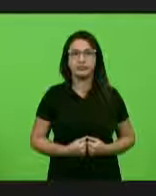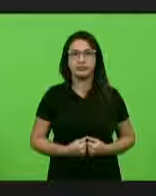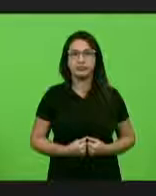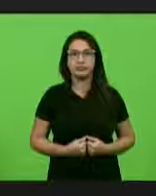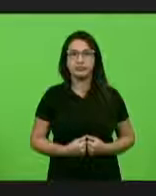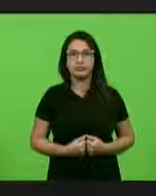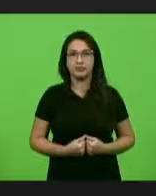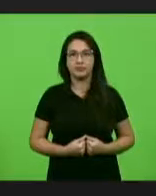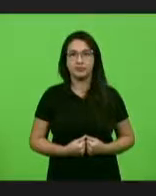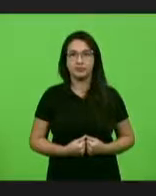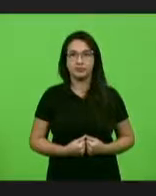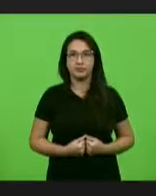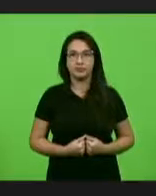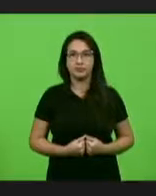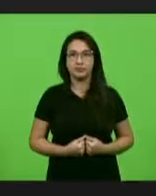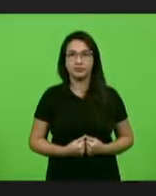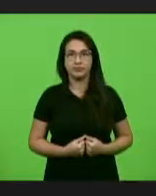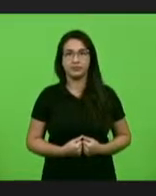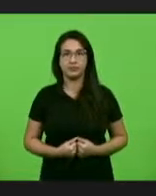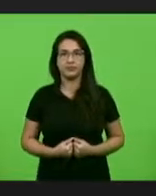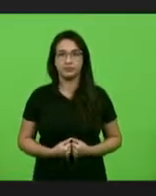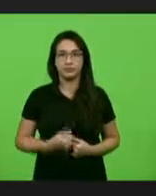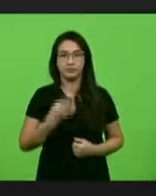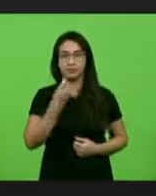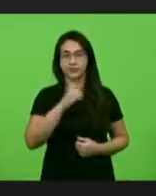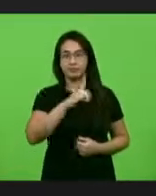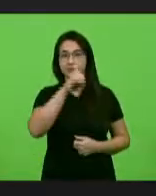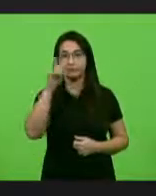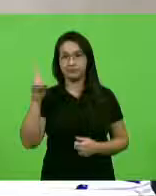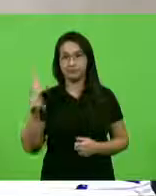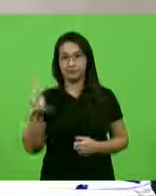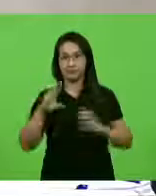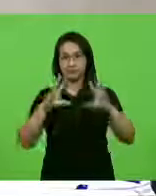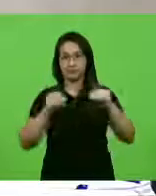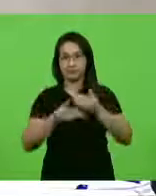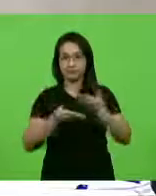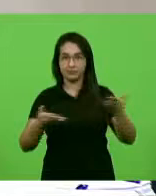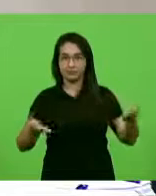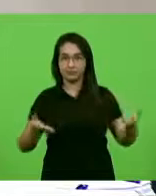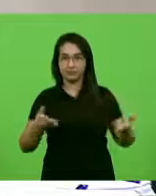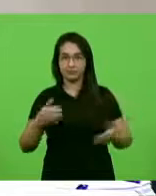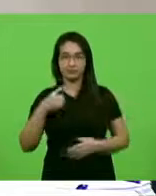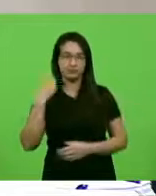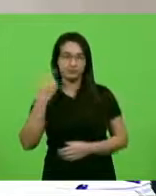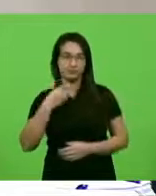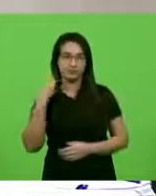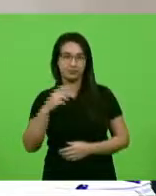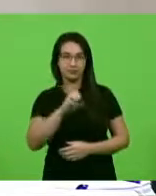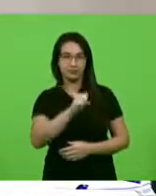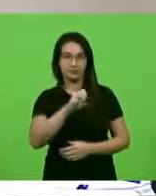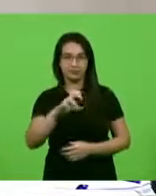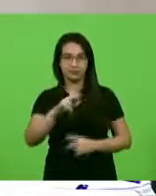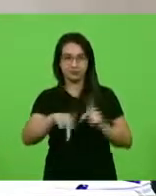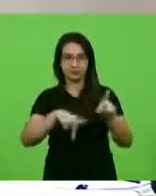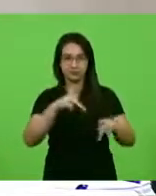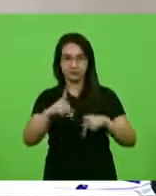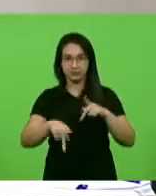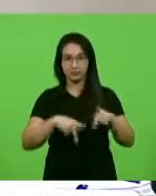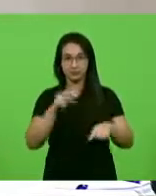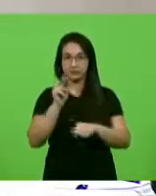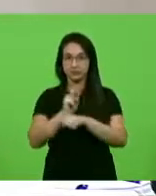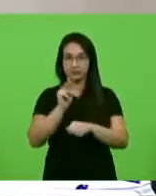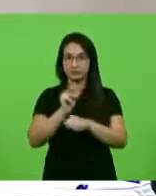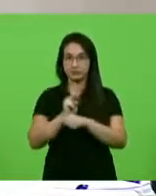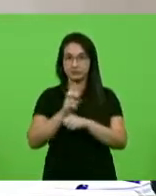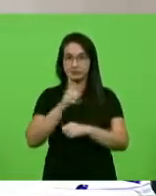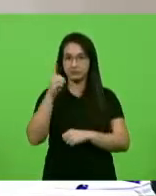Bom dia, deputadas, bom dia, deputados, bom dia, catarinenses. Sob a proteção de Deus,